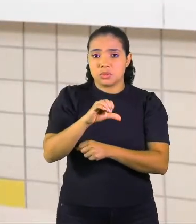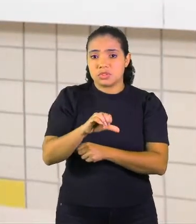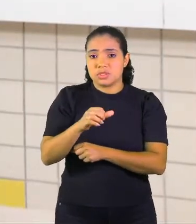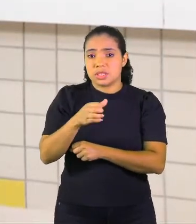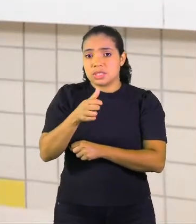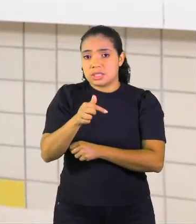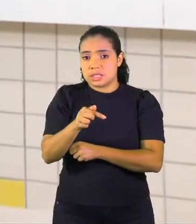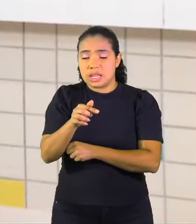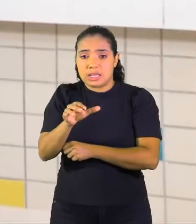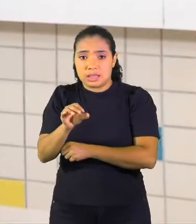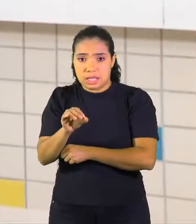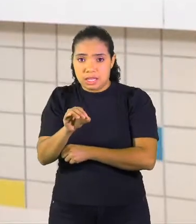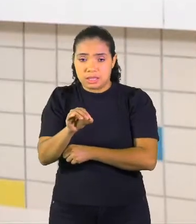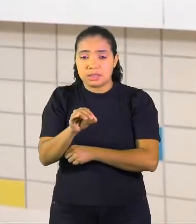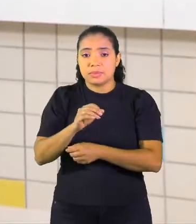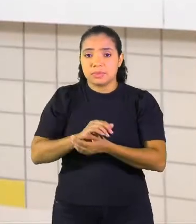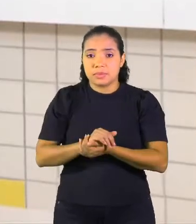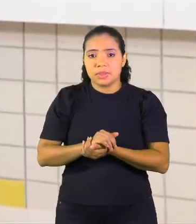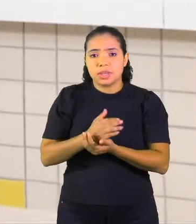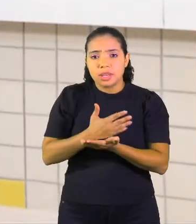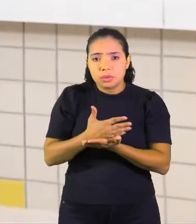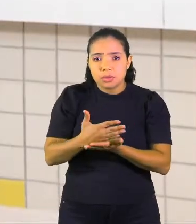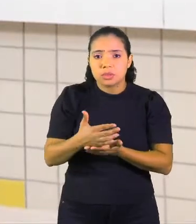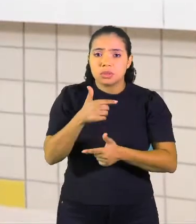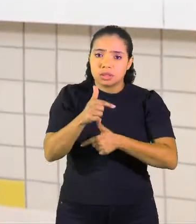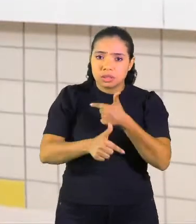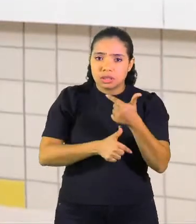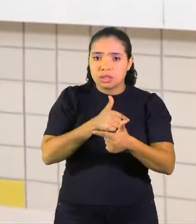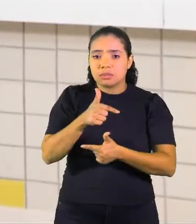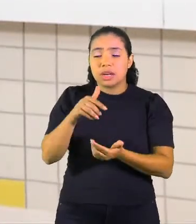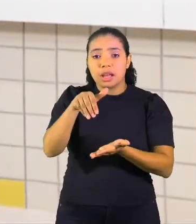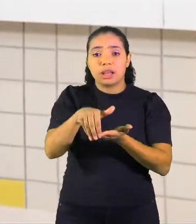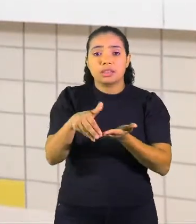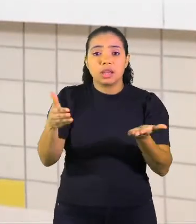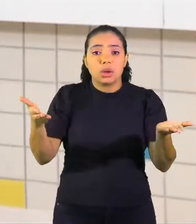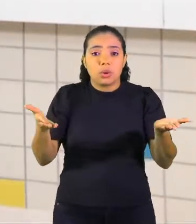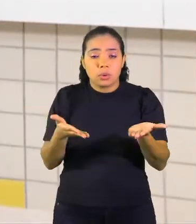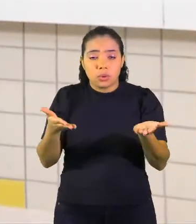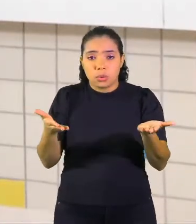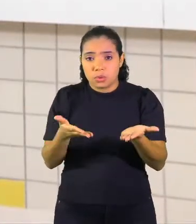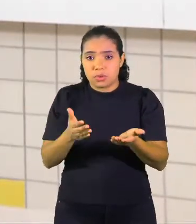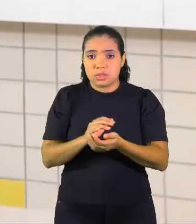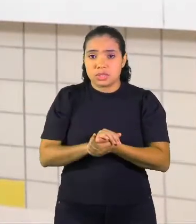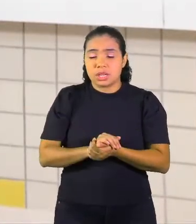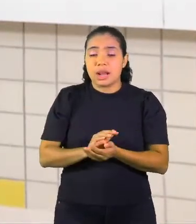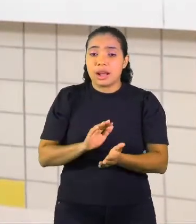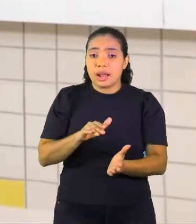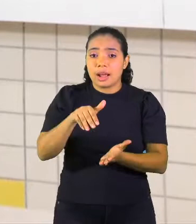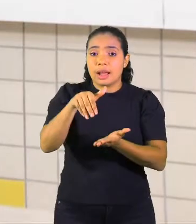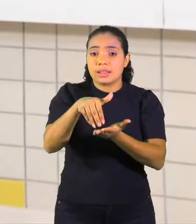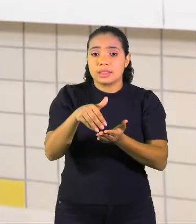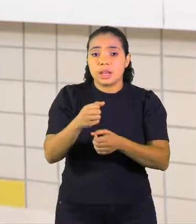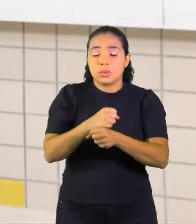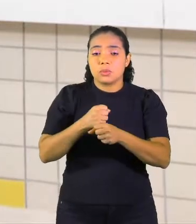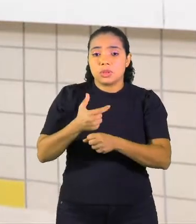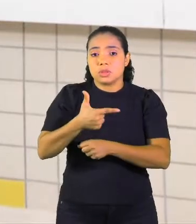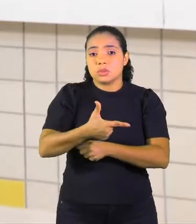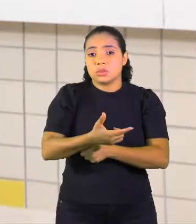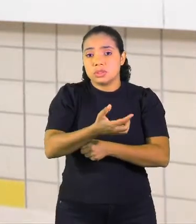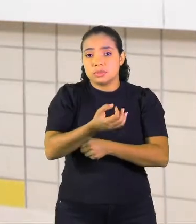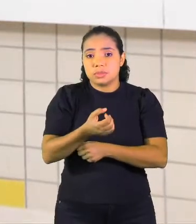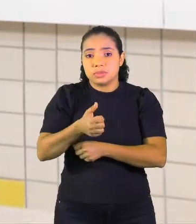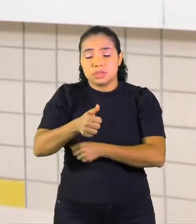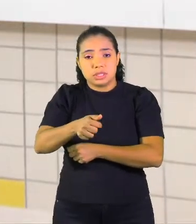1970 e vem sendo trabalhada até hoje, até chegarmos no ano de 2017 a